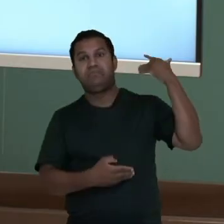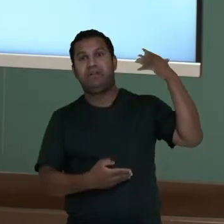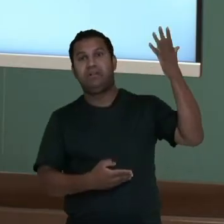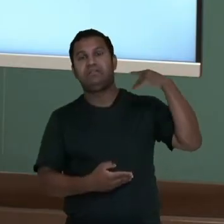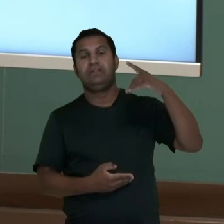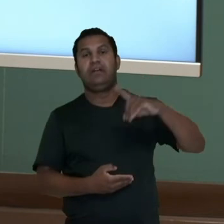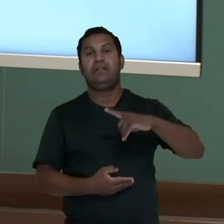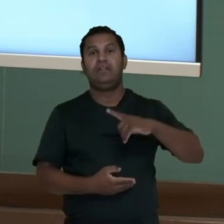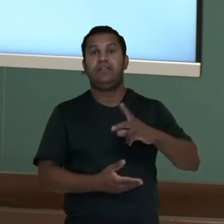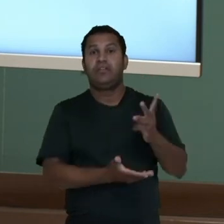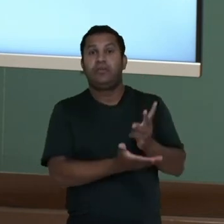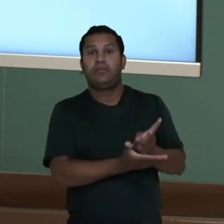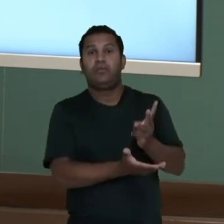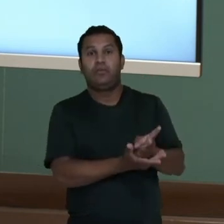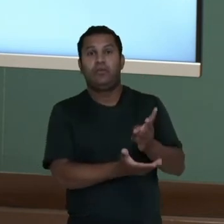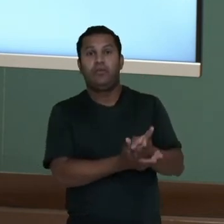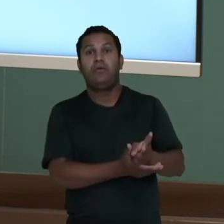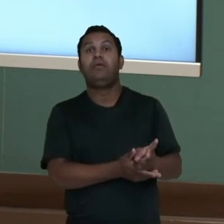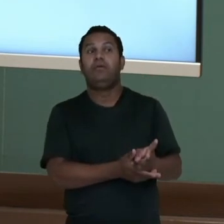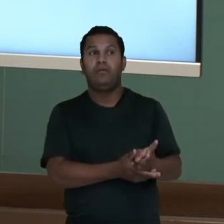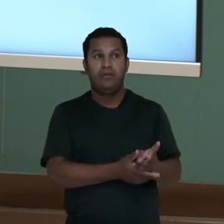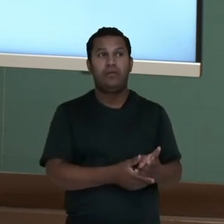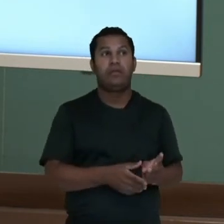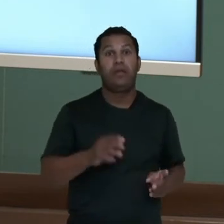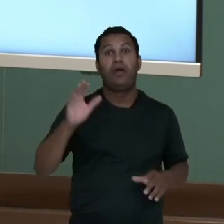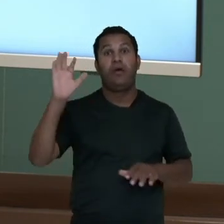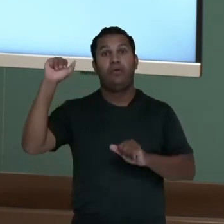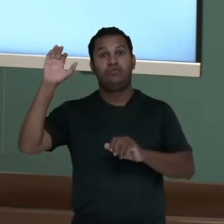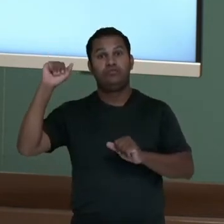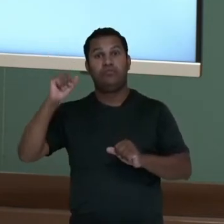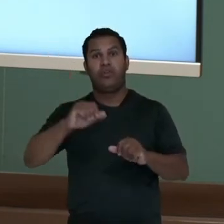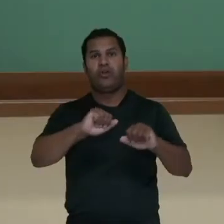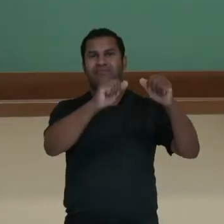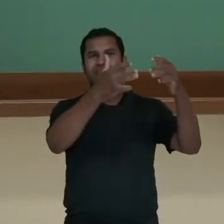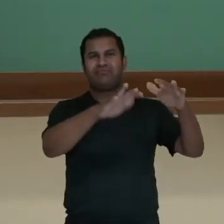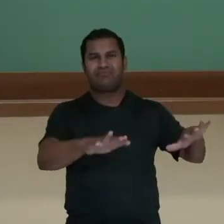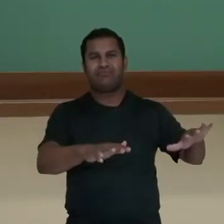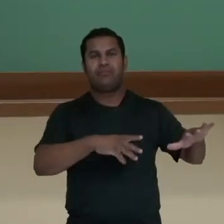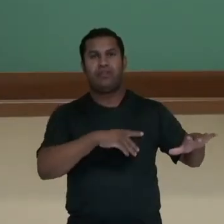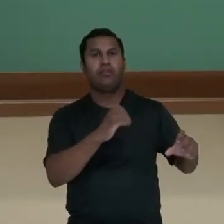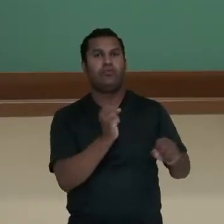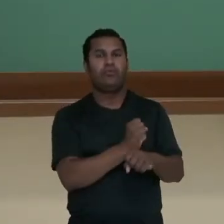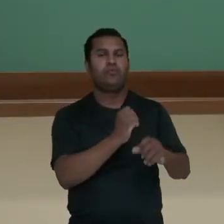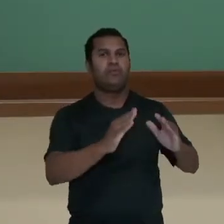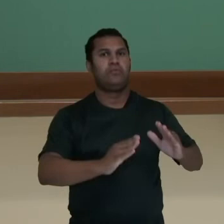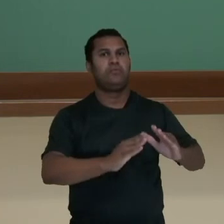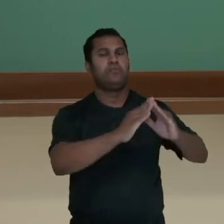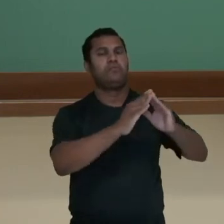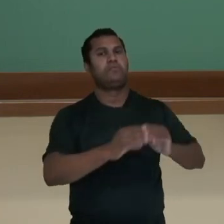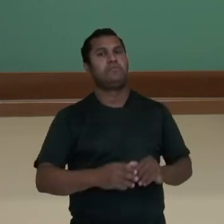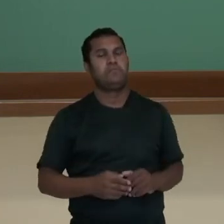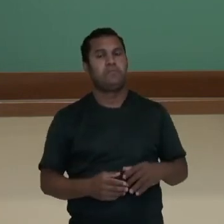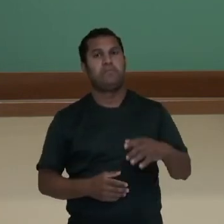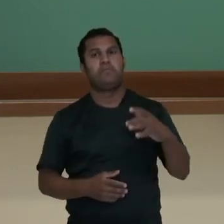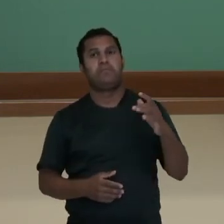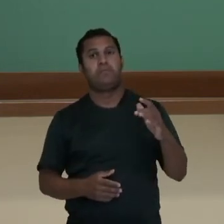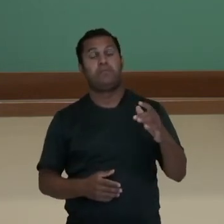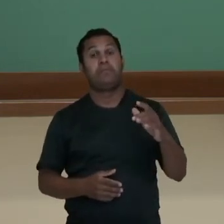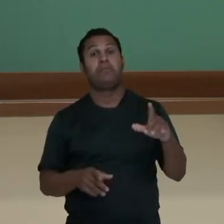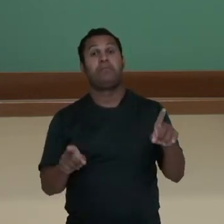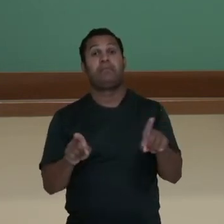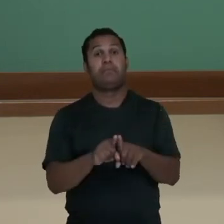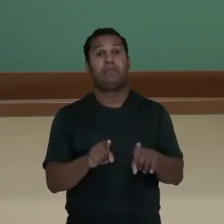pedras do templo que foi destruído pelos espanhóis, não é? E as epidemias, as doenças trazidas pelos